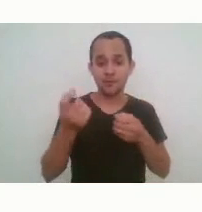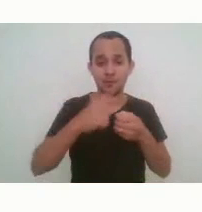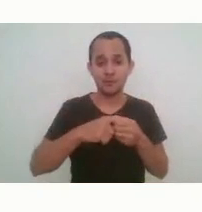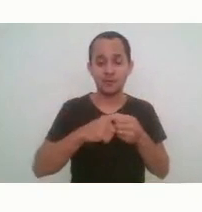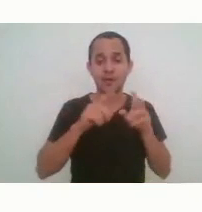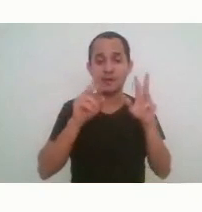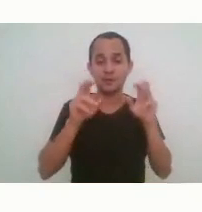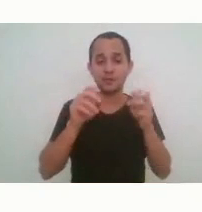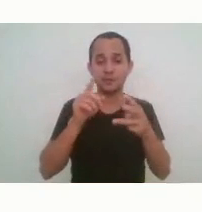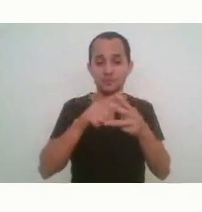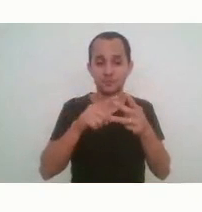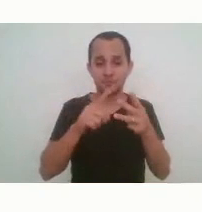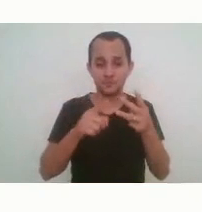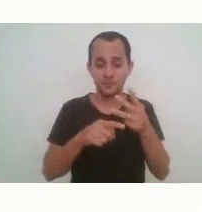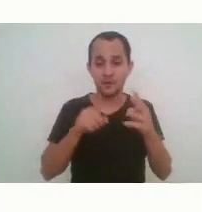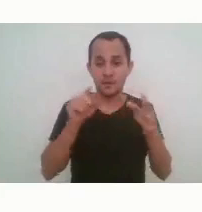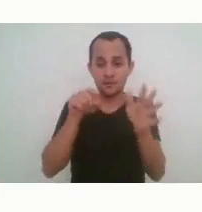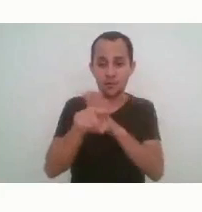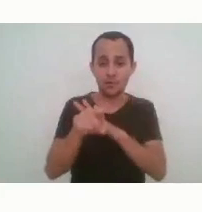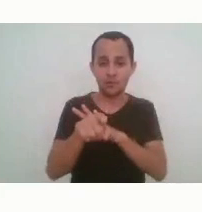do Sebastião e